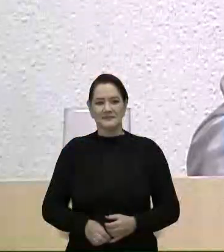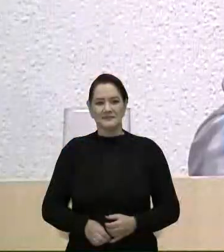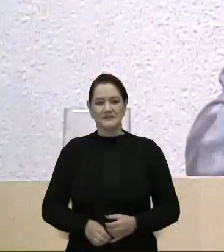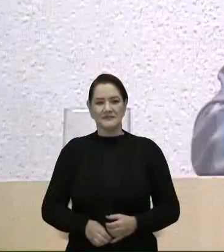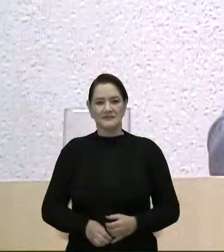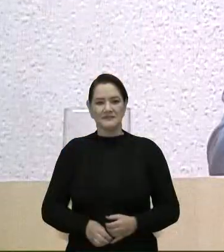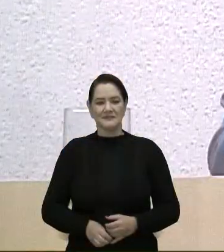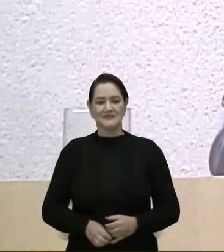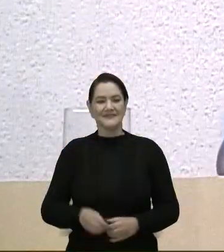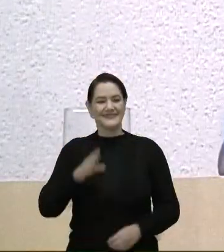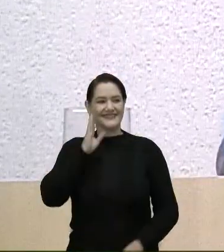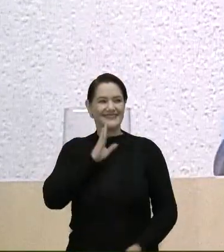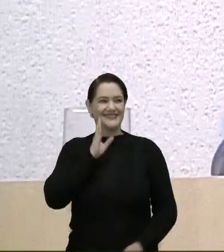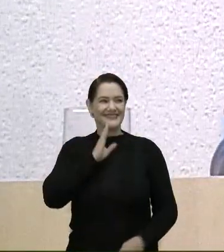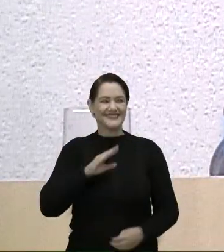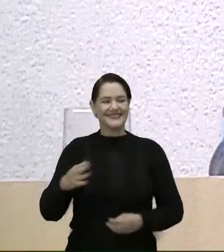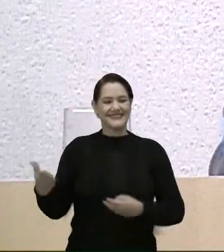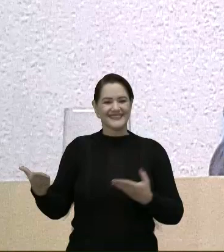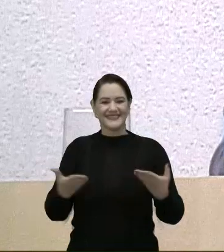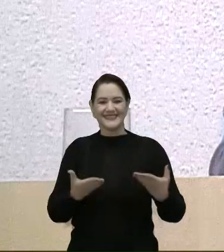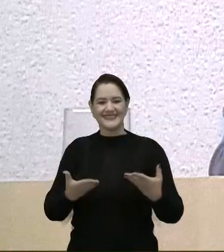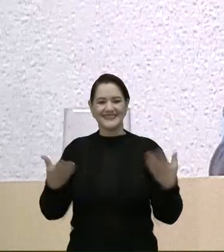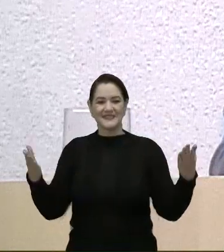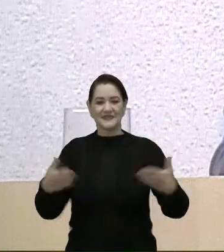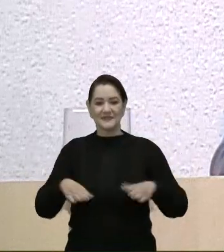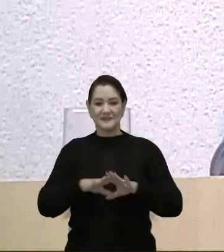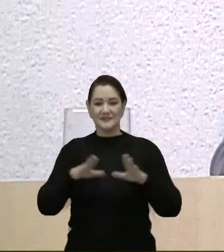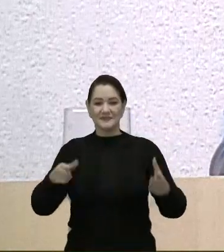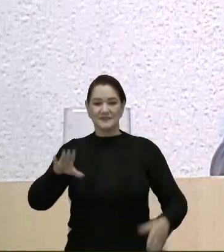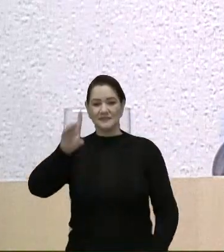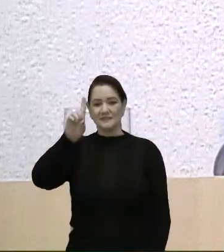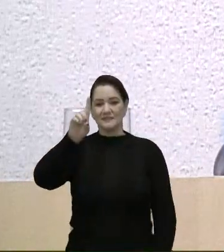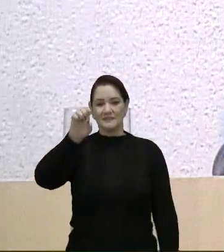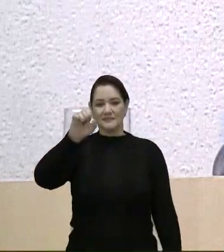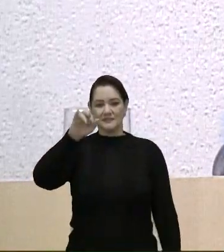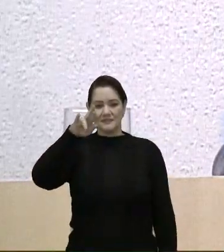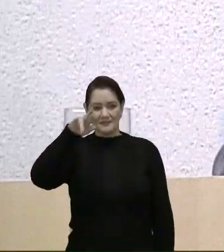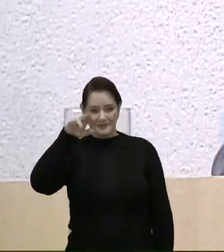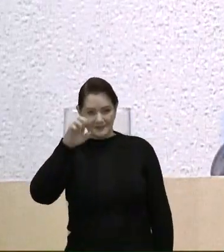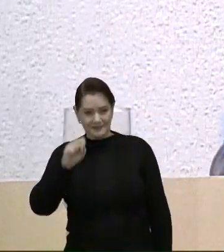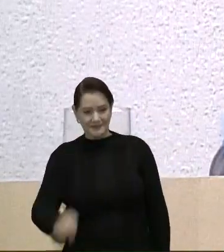Que legal. Gostaria de convidar à frente dessa mesa Deise Ávila.